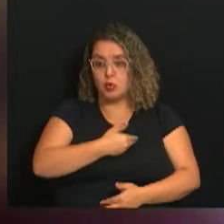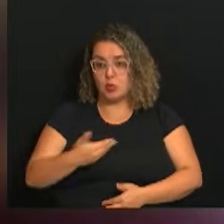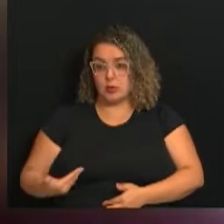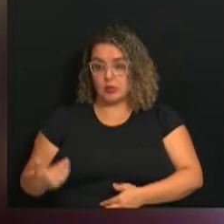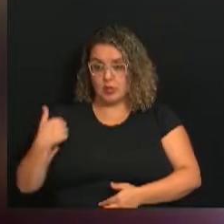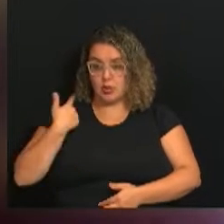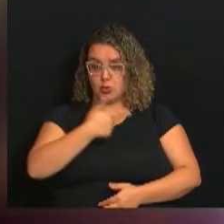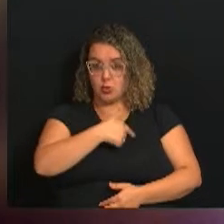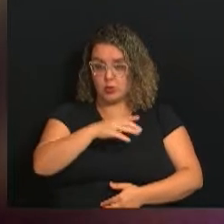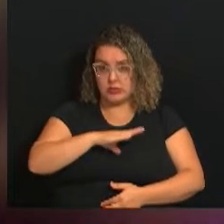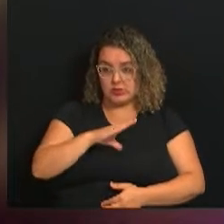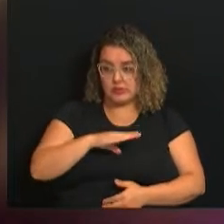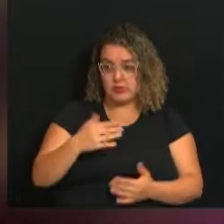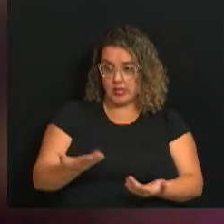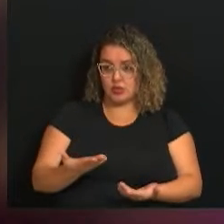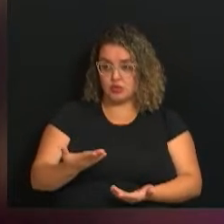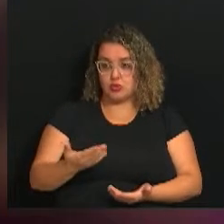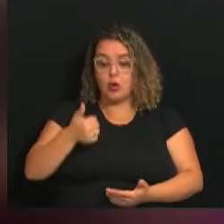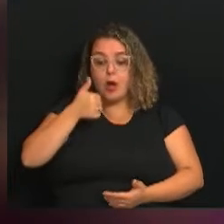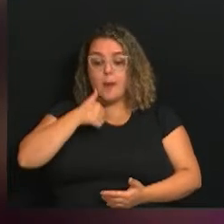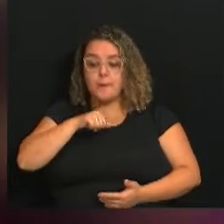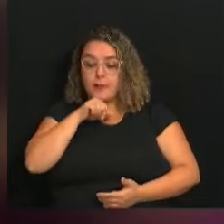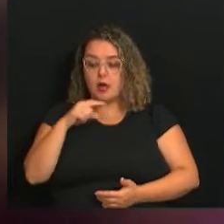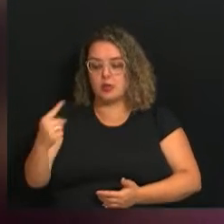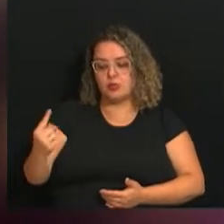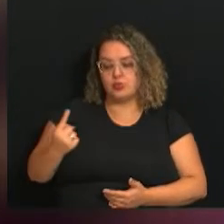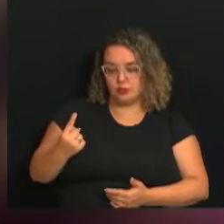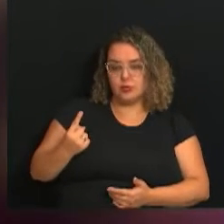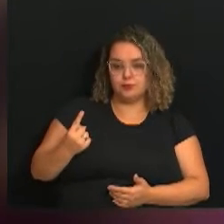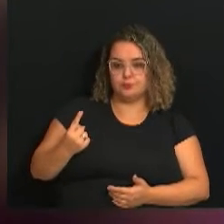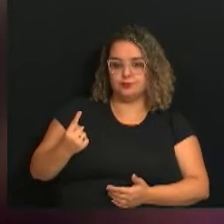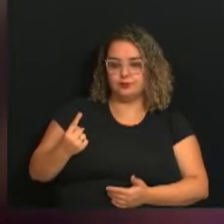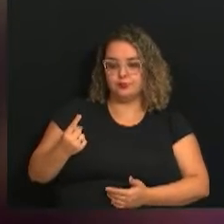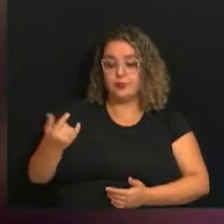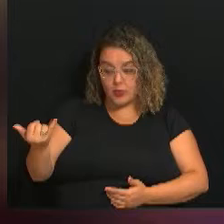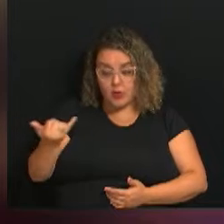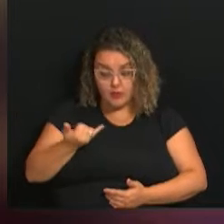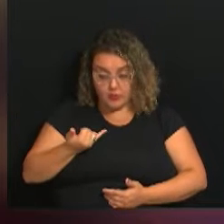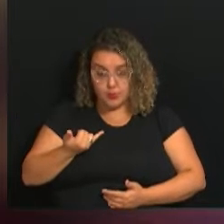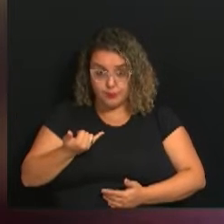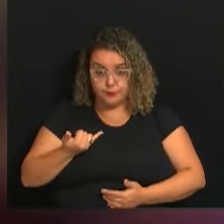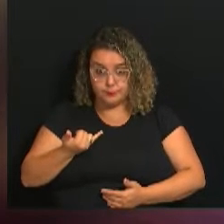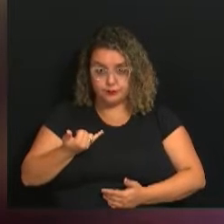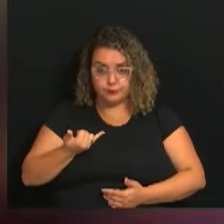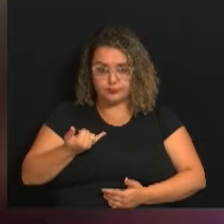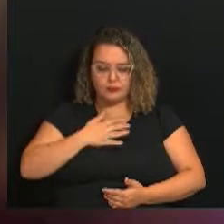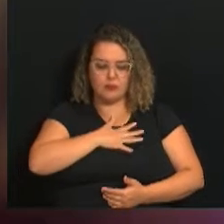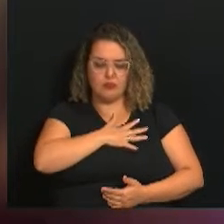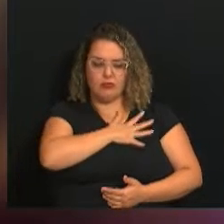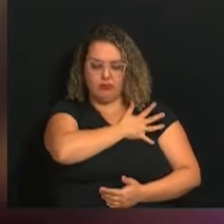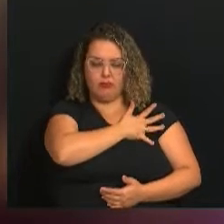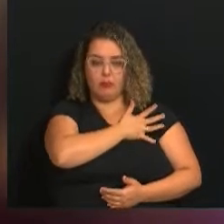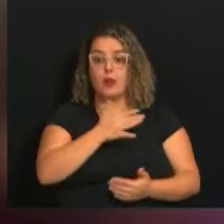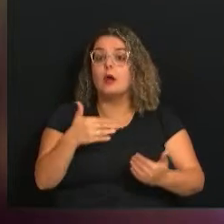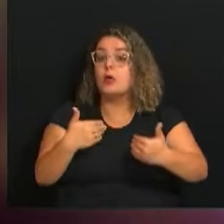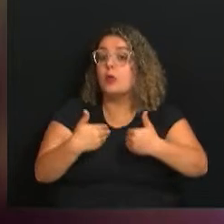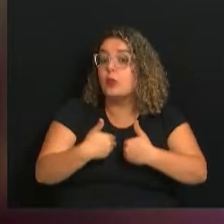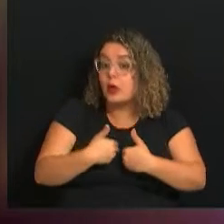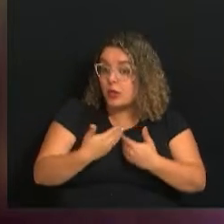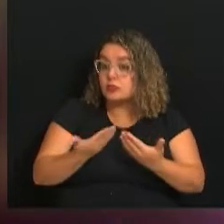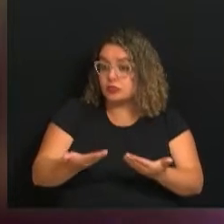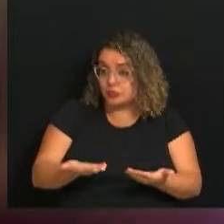elas, um substitutivo total ao projeto de lei complementar de autoria do vereador Eduardo Magoga, que altera